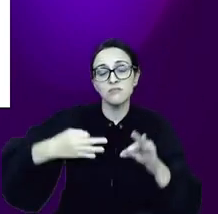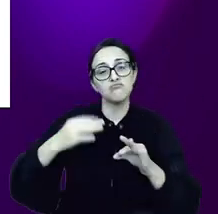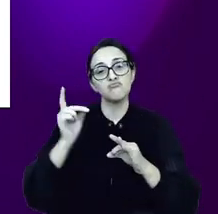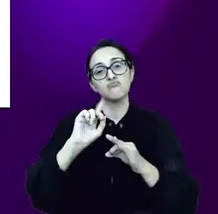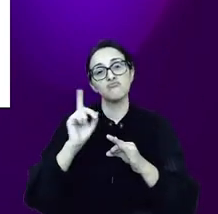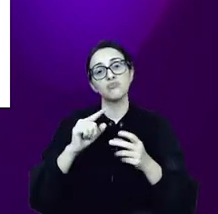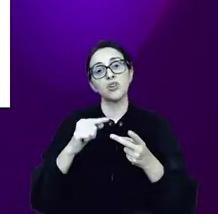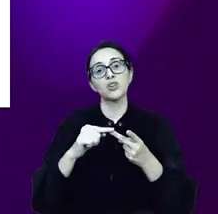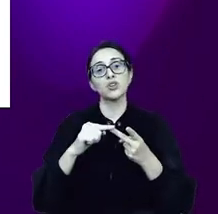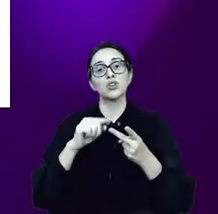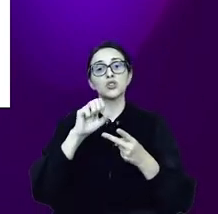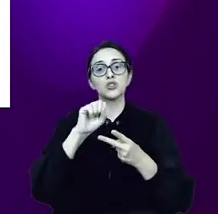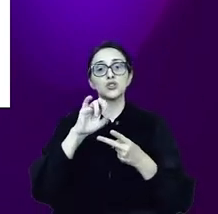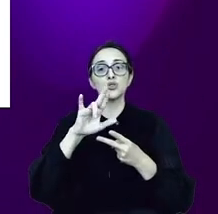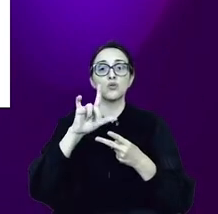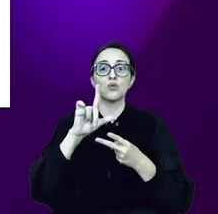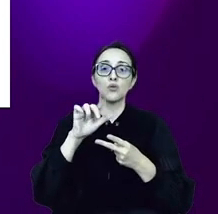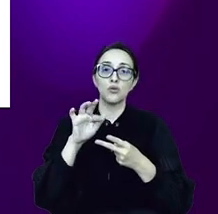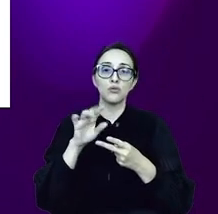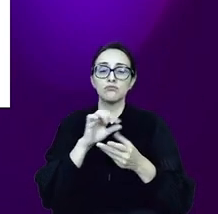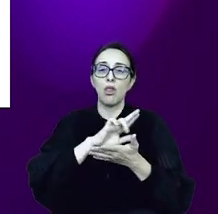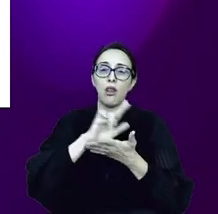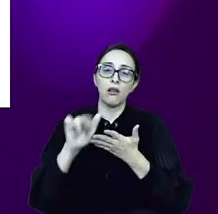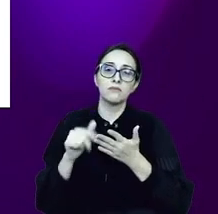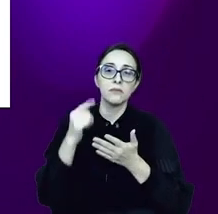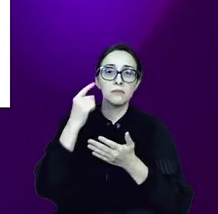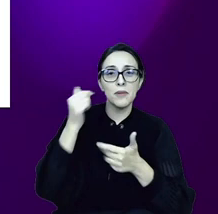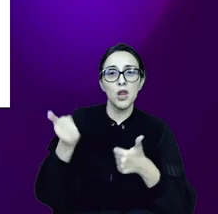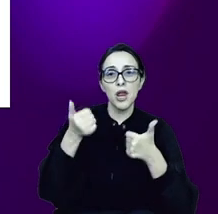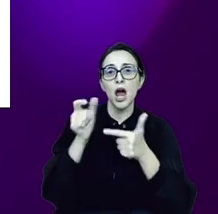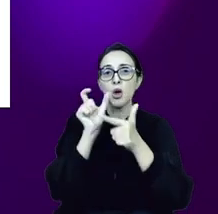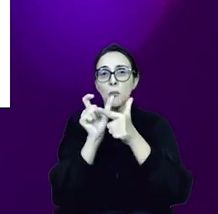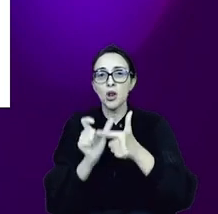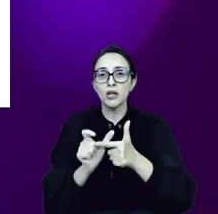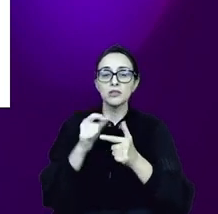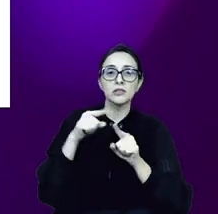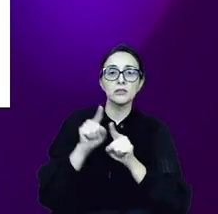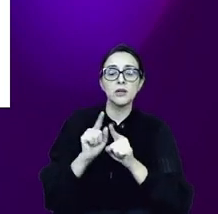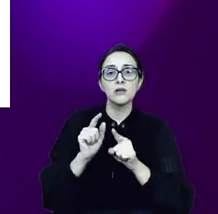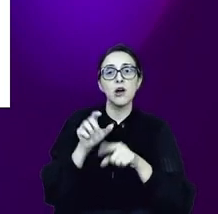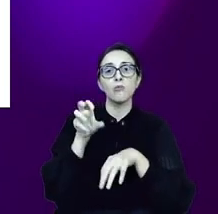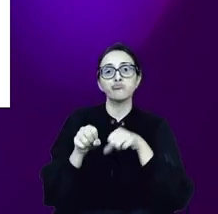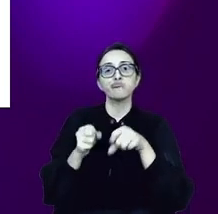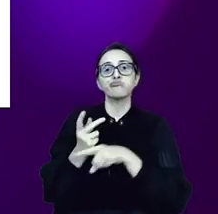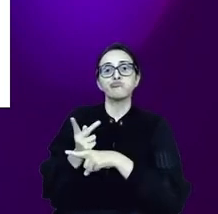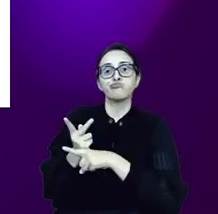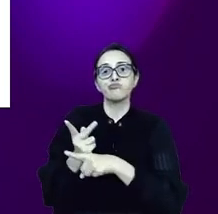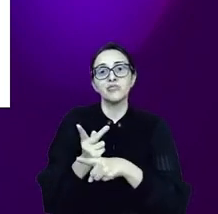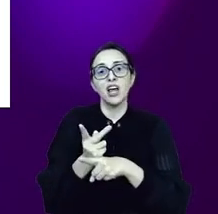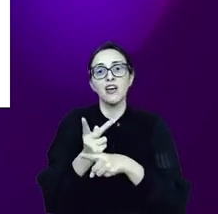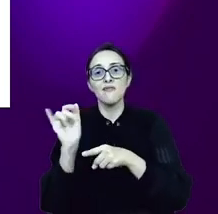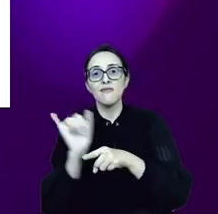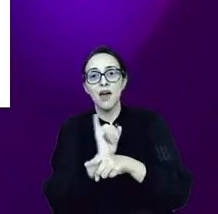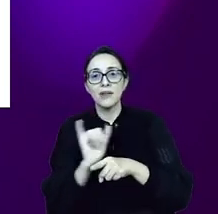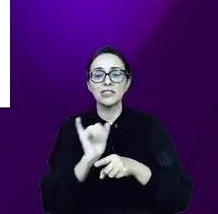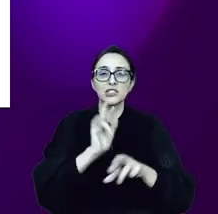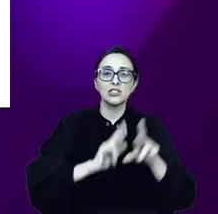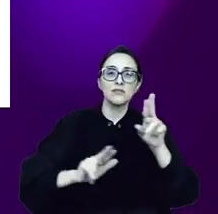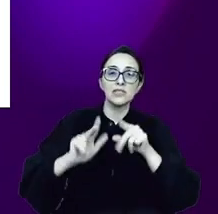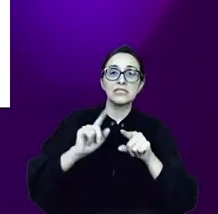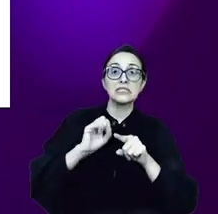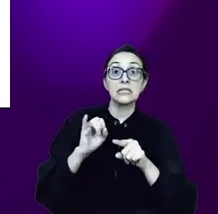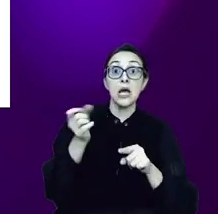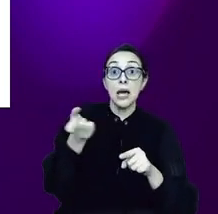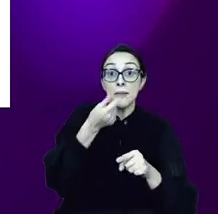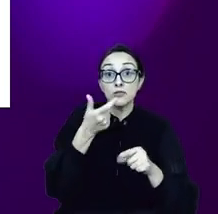isso frustra em termos de tentar melhorar esse componente. Nós temos buscado utilizar diferentes ferramentas, já que as medicações não estão